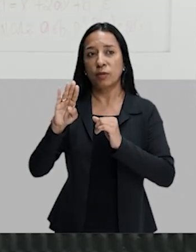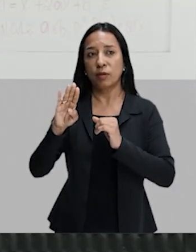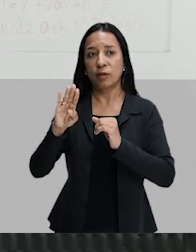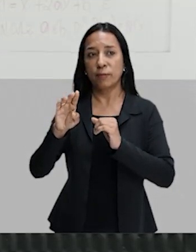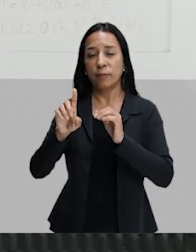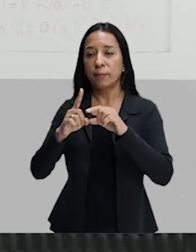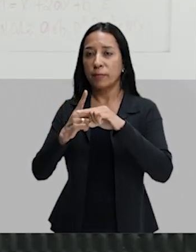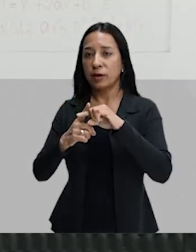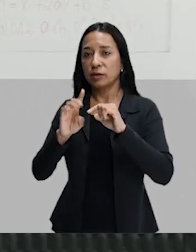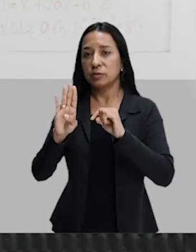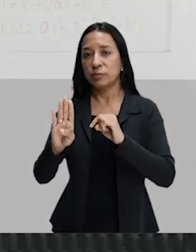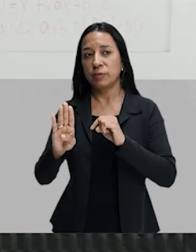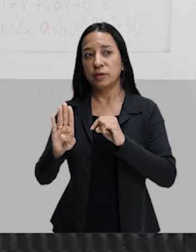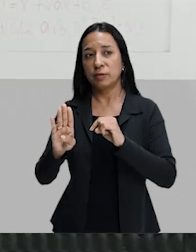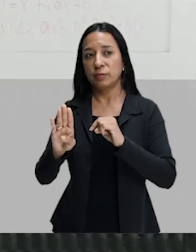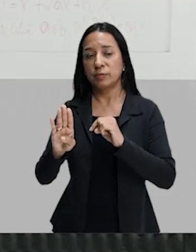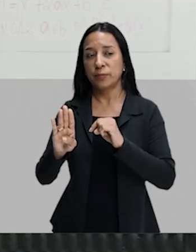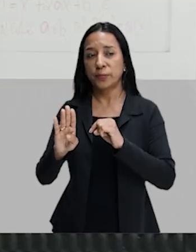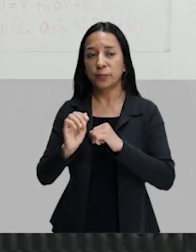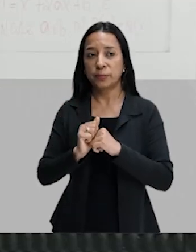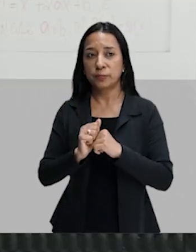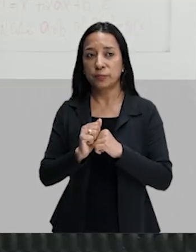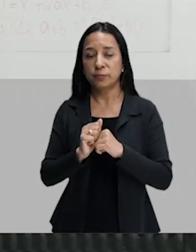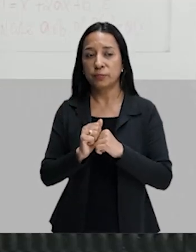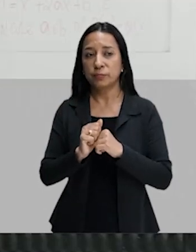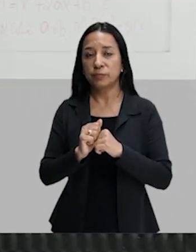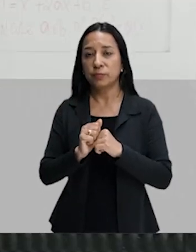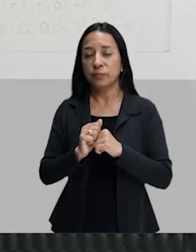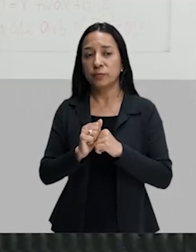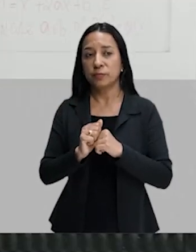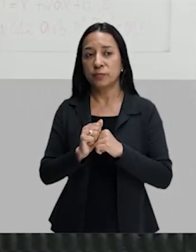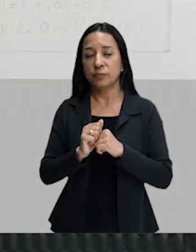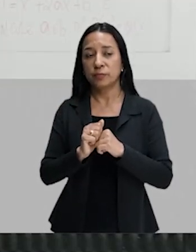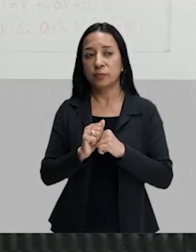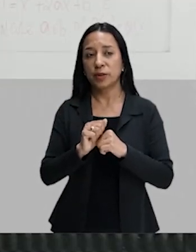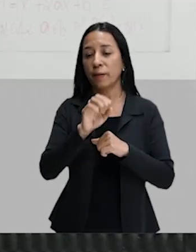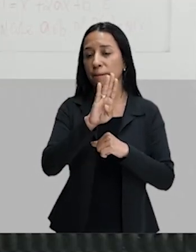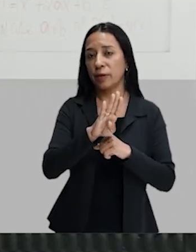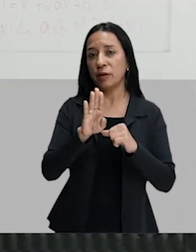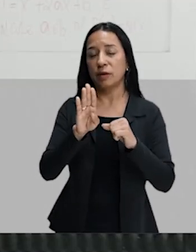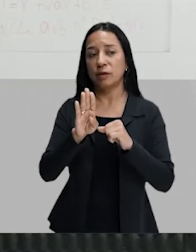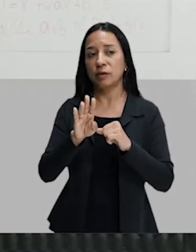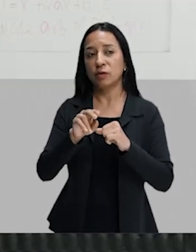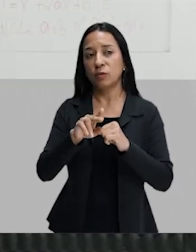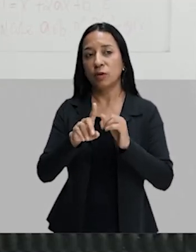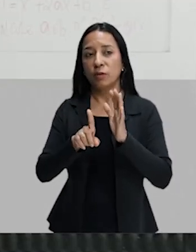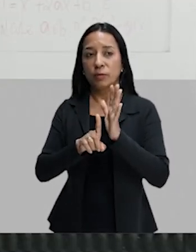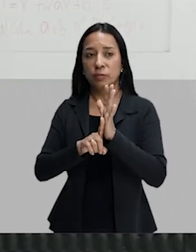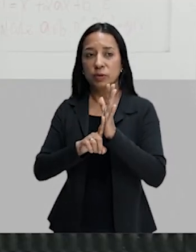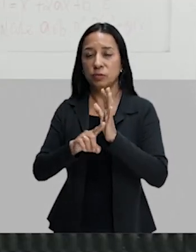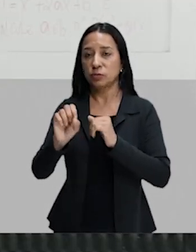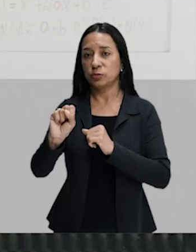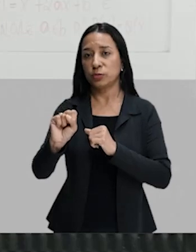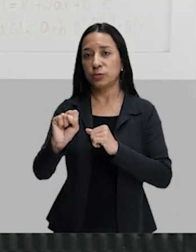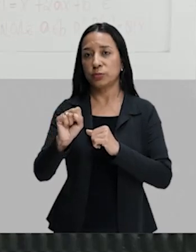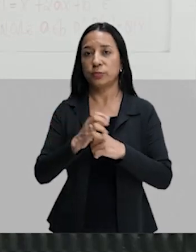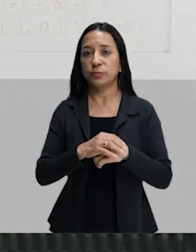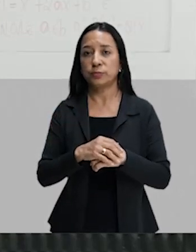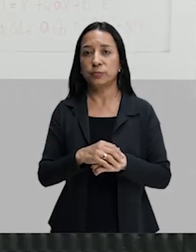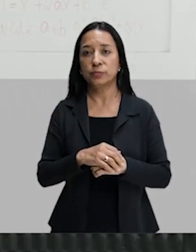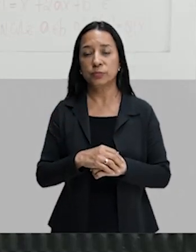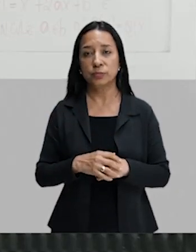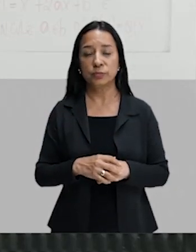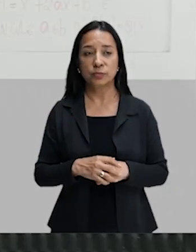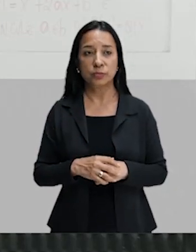aqui. Então, nós temos que o B vai ser igual a menos 8. B é igual a menos